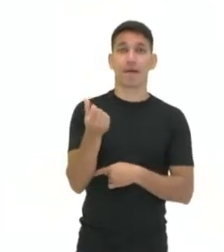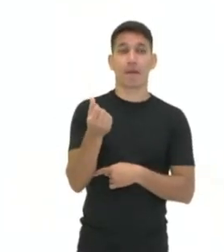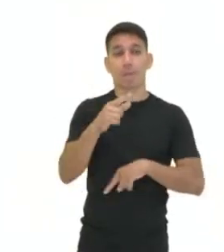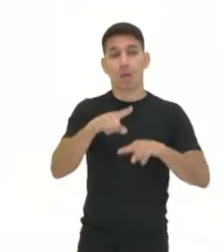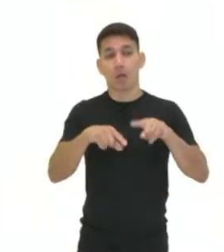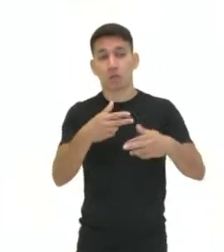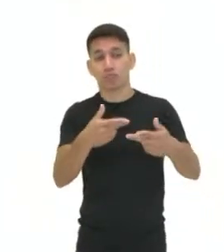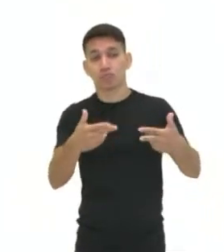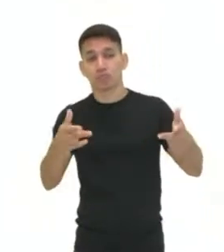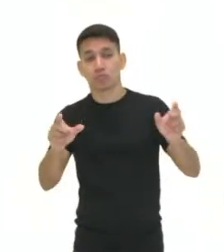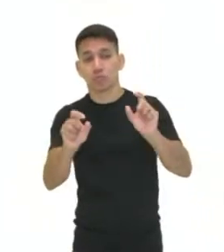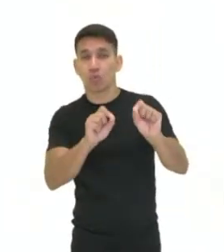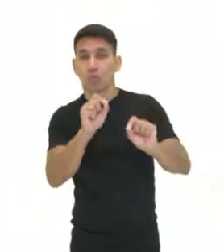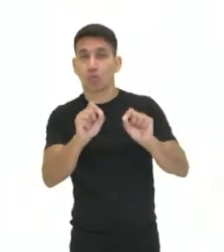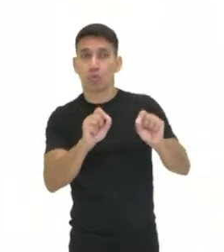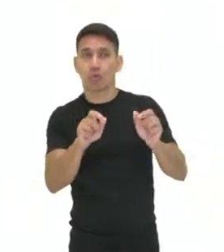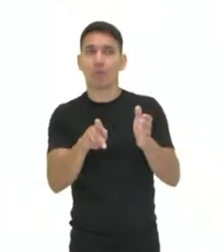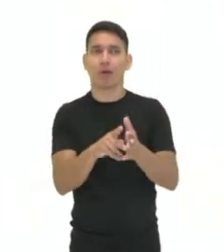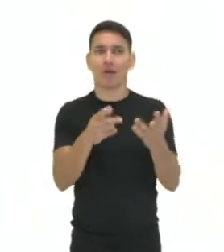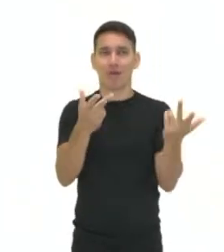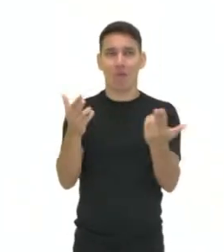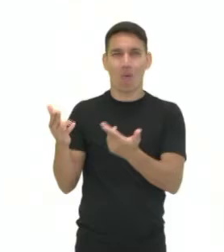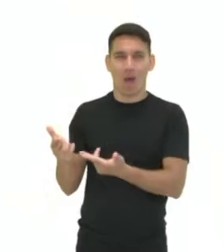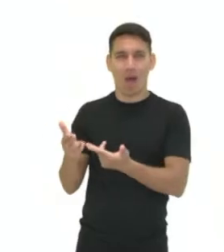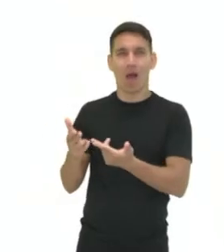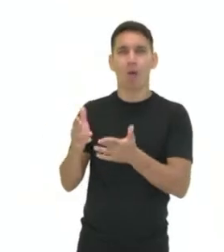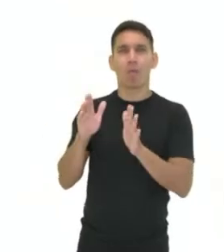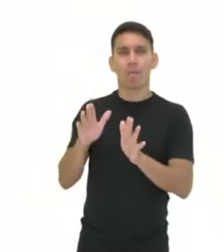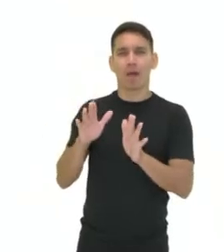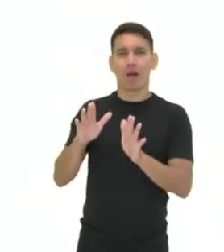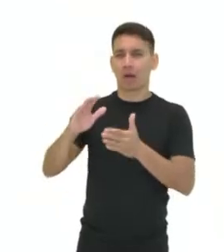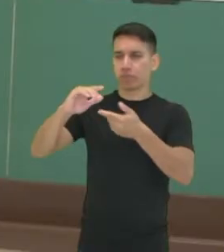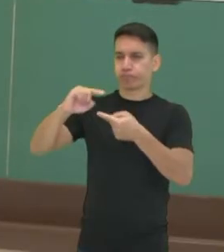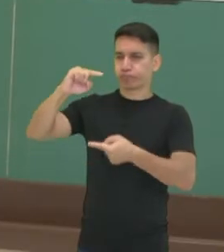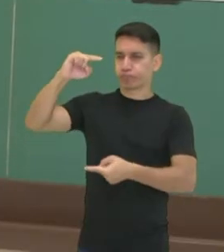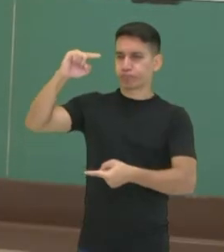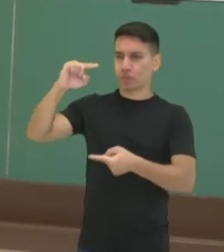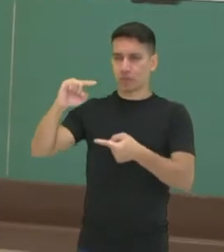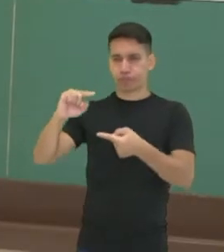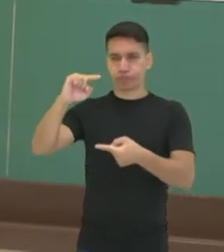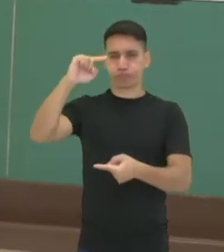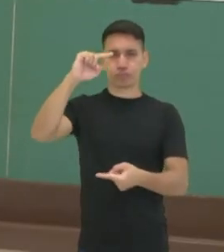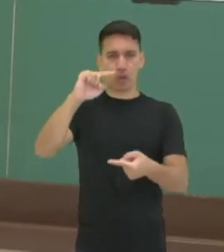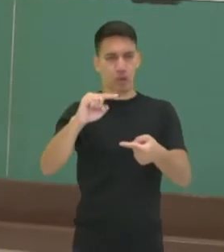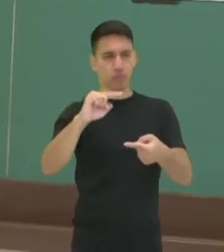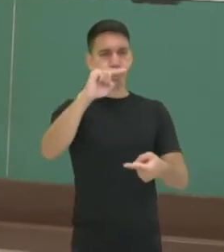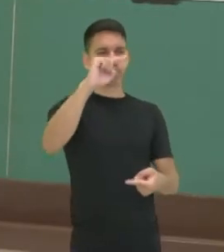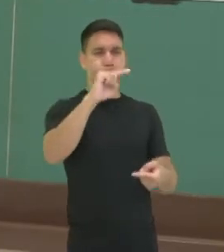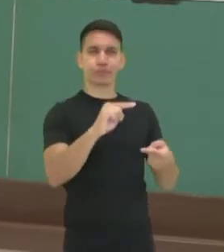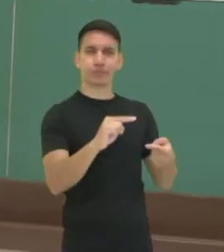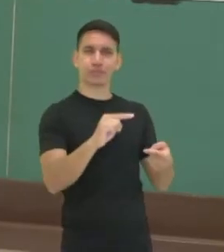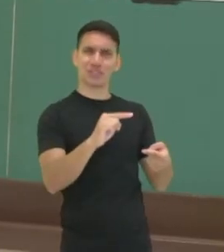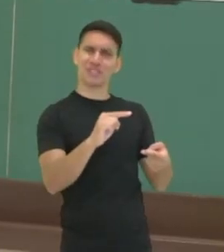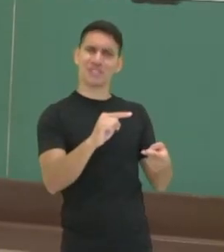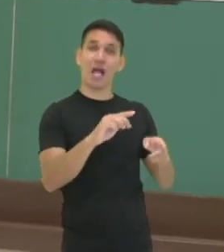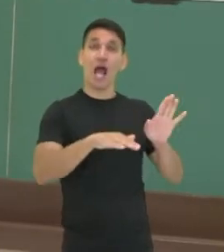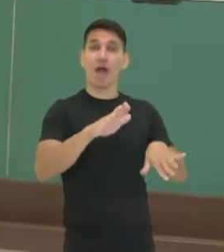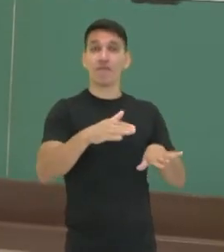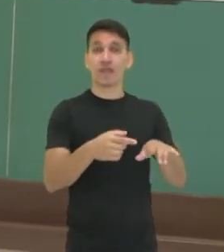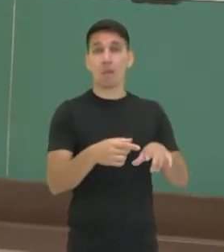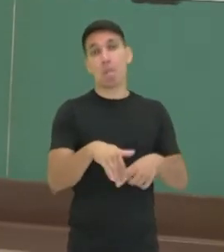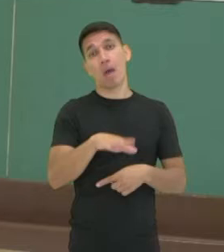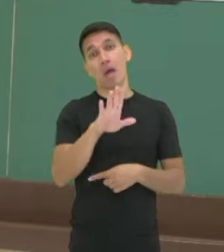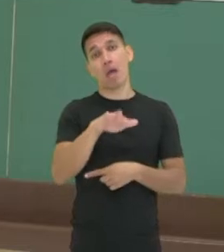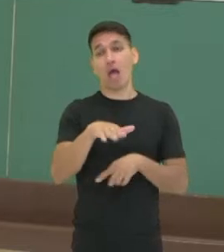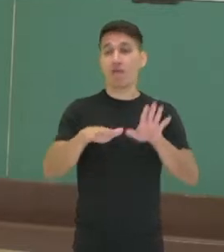iguais disponíveis em embalagens de diferentes tamanhos? Isso acontece, né? Às vezes é um pouquinho maior, um pouquinho menor, né? E assim